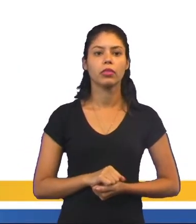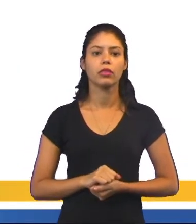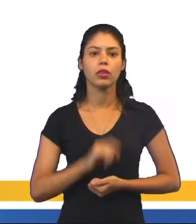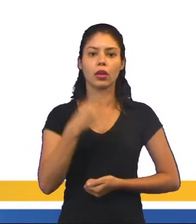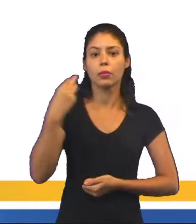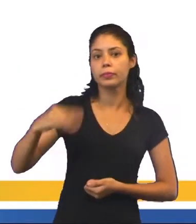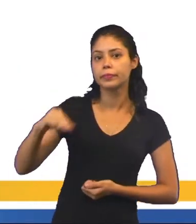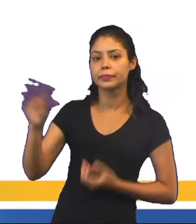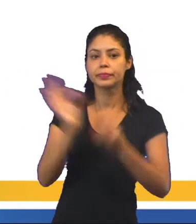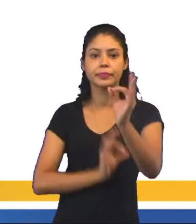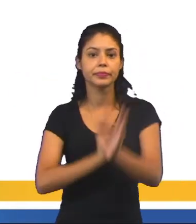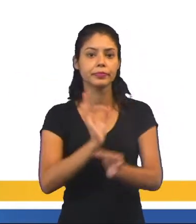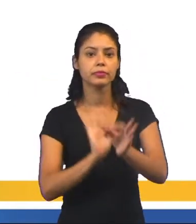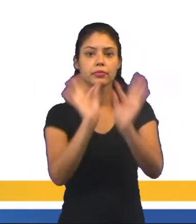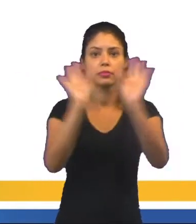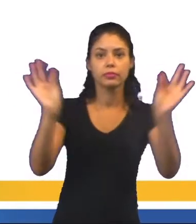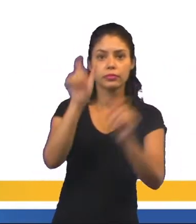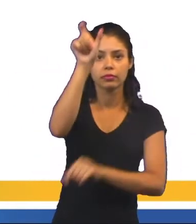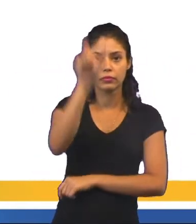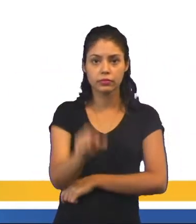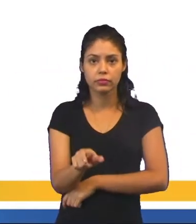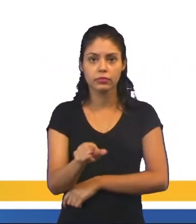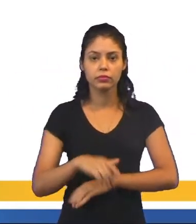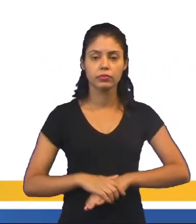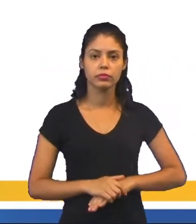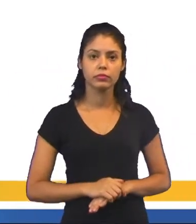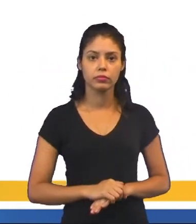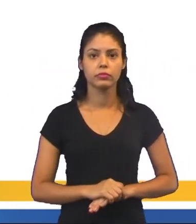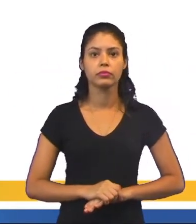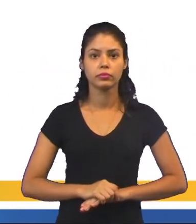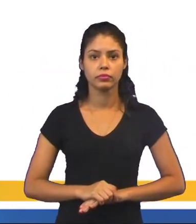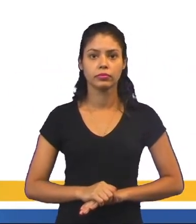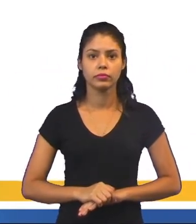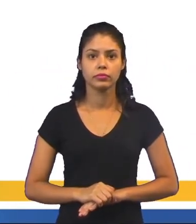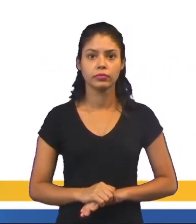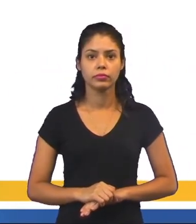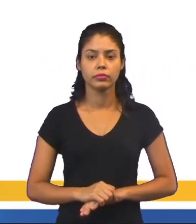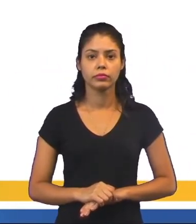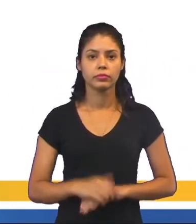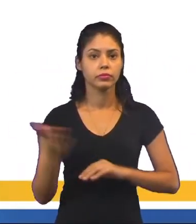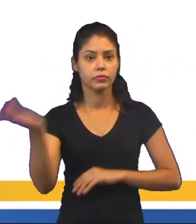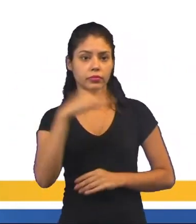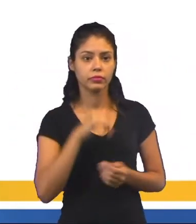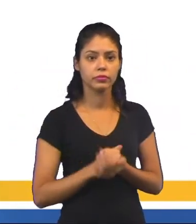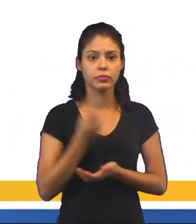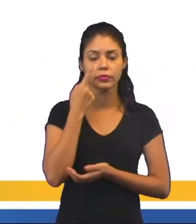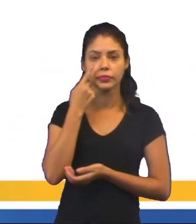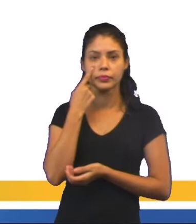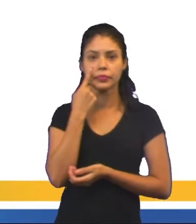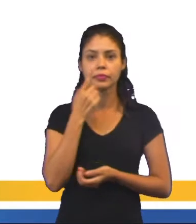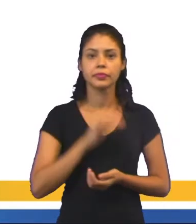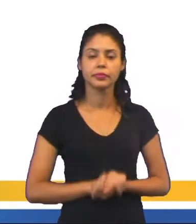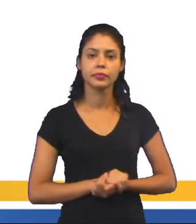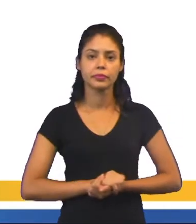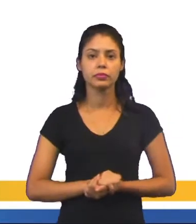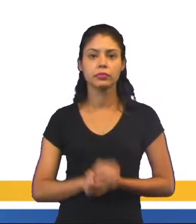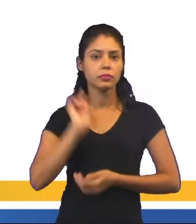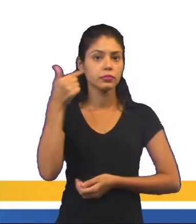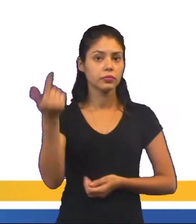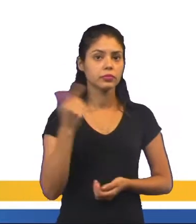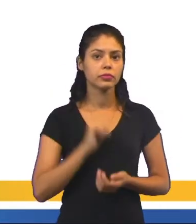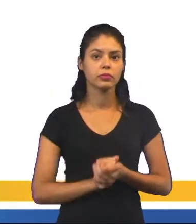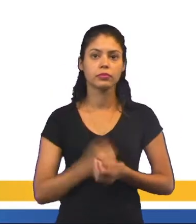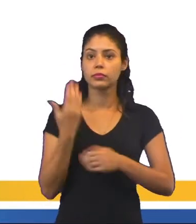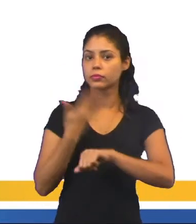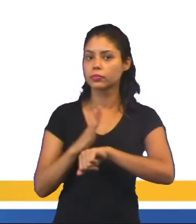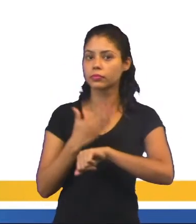Operações matemáticas organizadas em linhas e colunas, tá? Então vamos aí ver os primeiros momentos e depois a gente